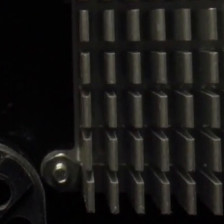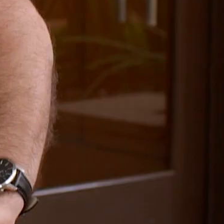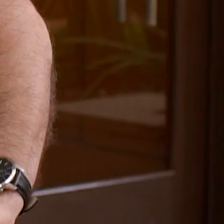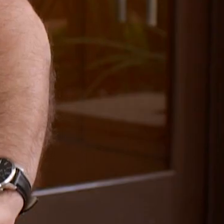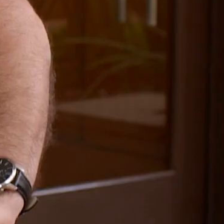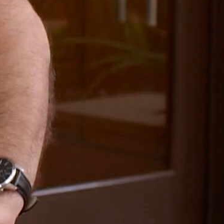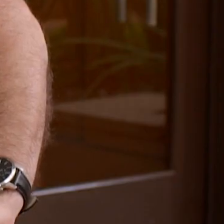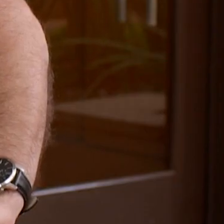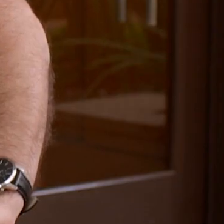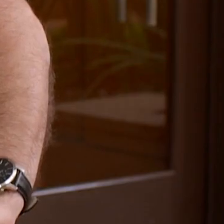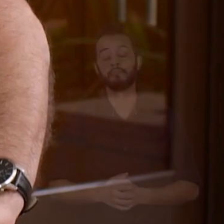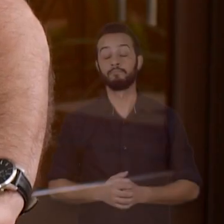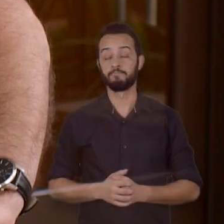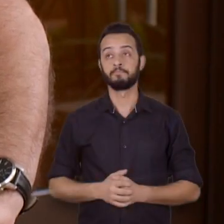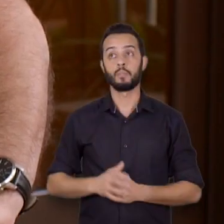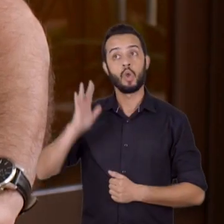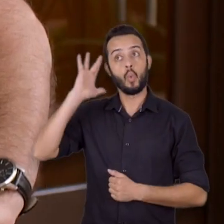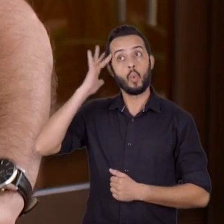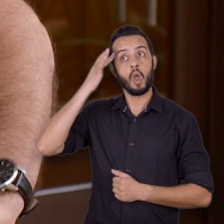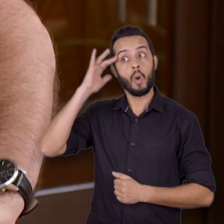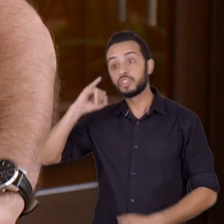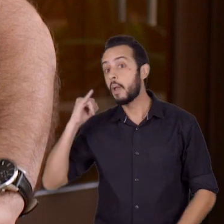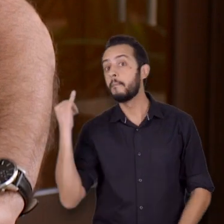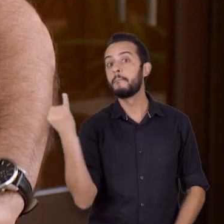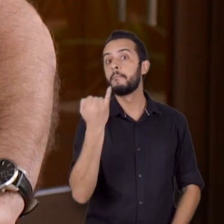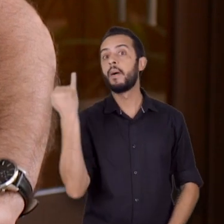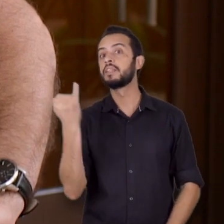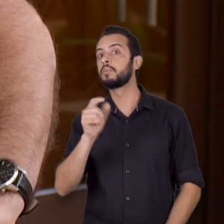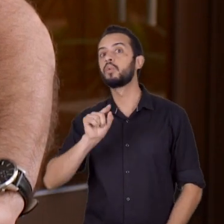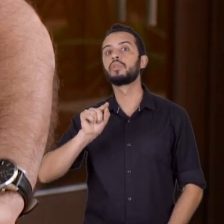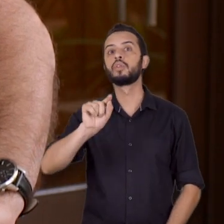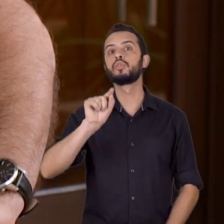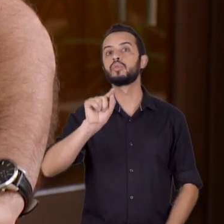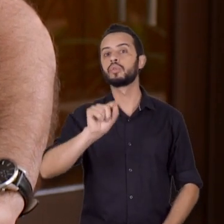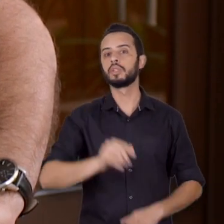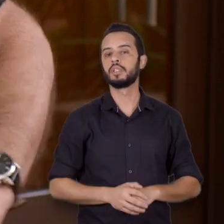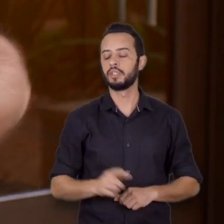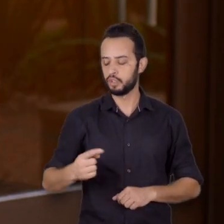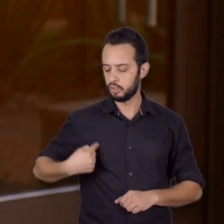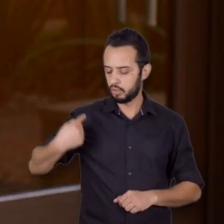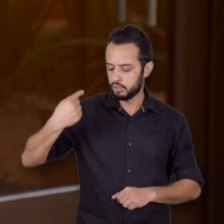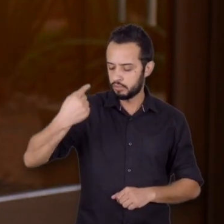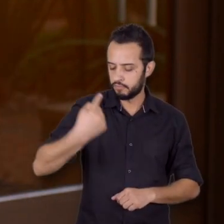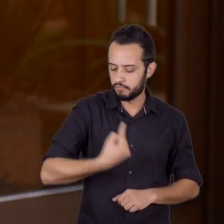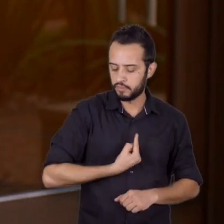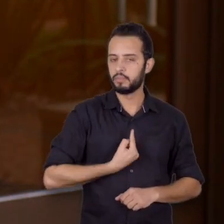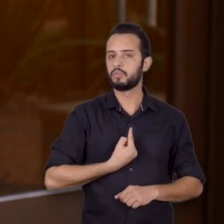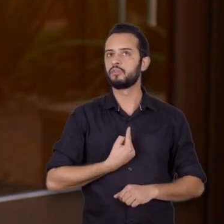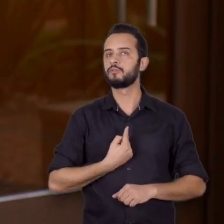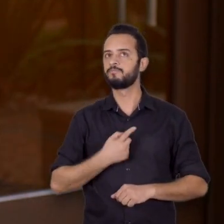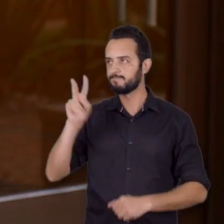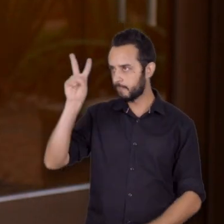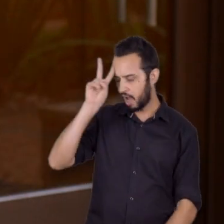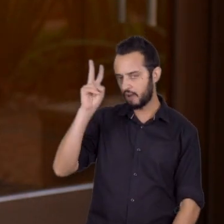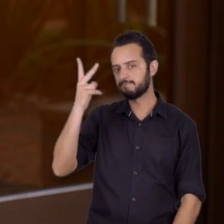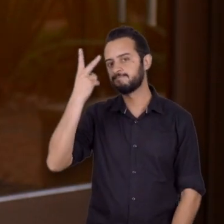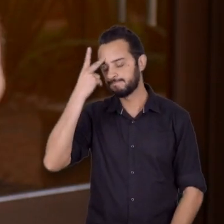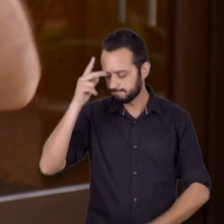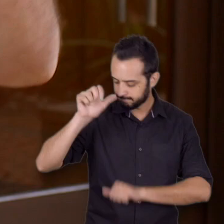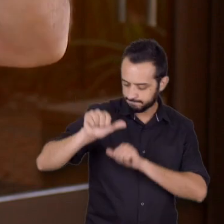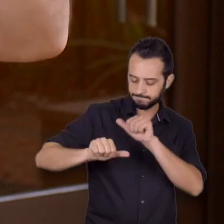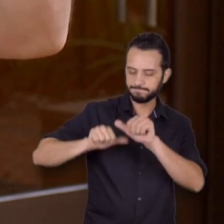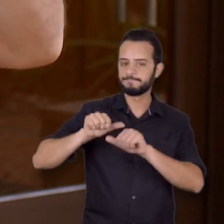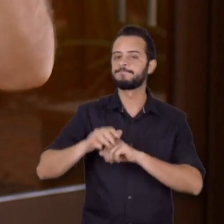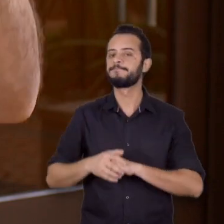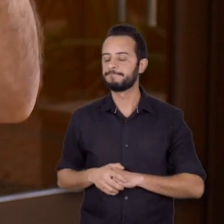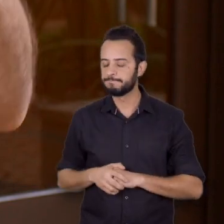O que eu acho que é mais importante é que a gente vai fazer uma reavaliação, e agora não na